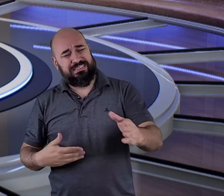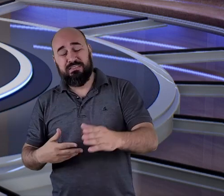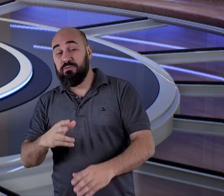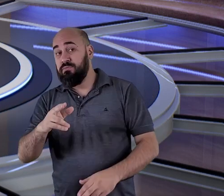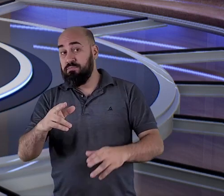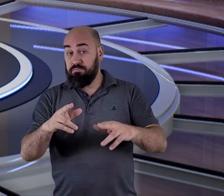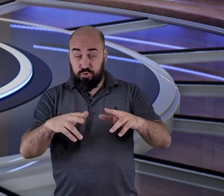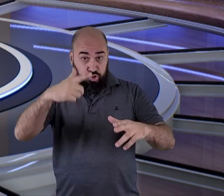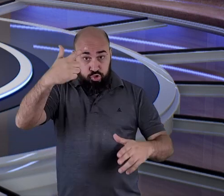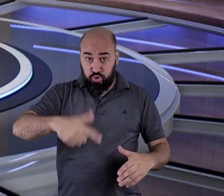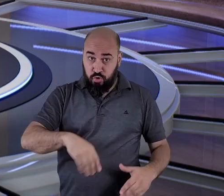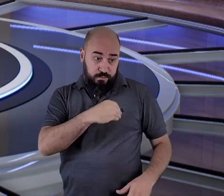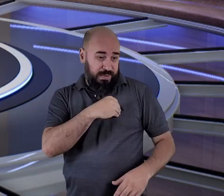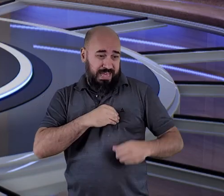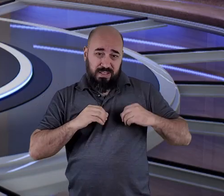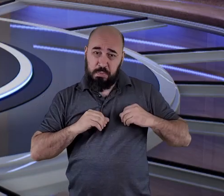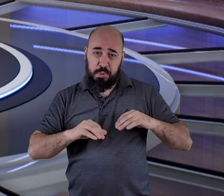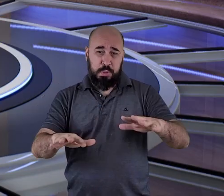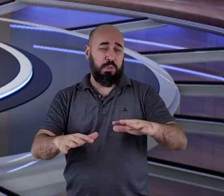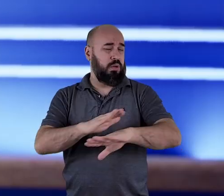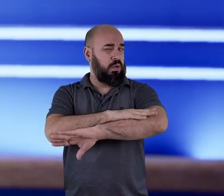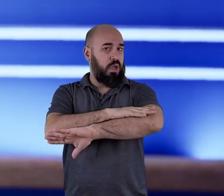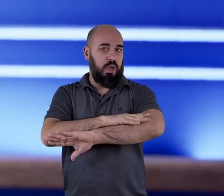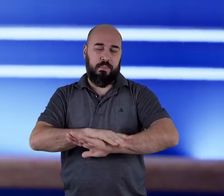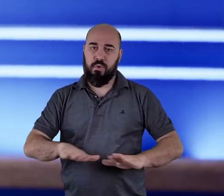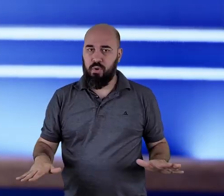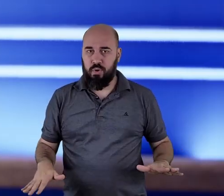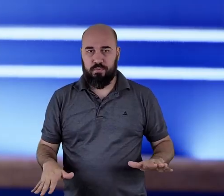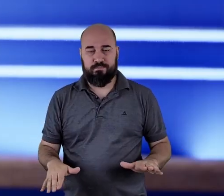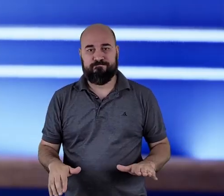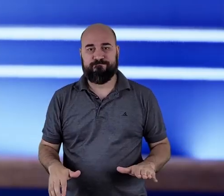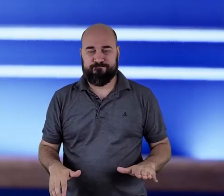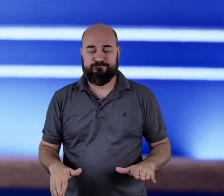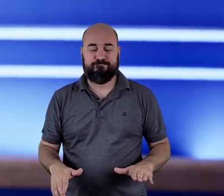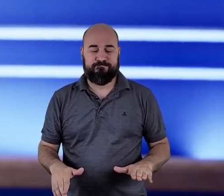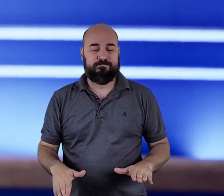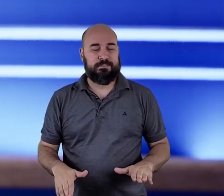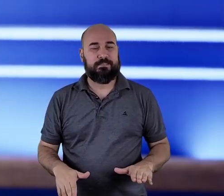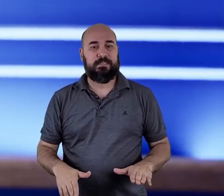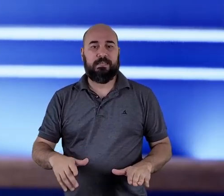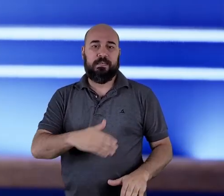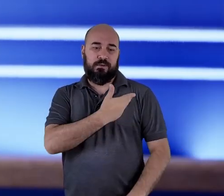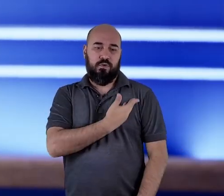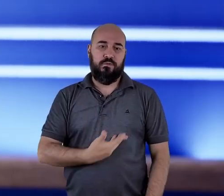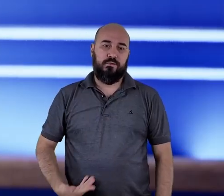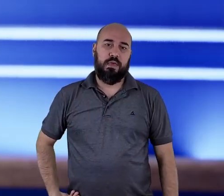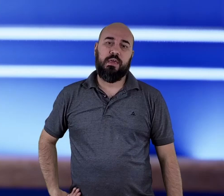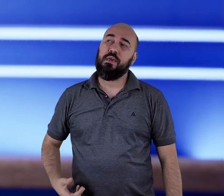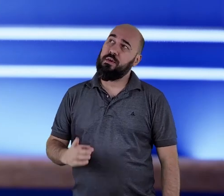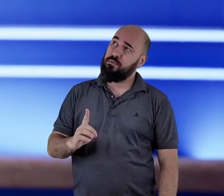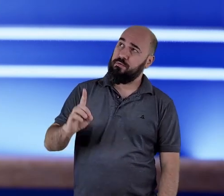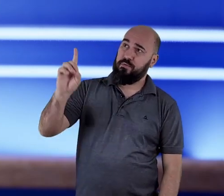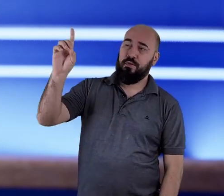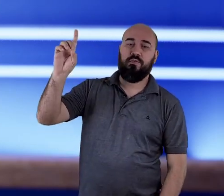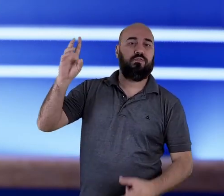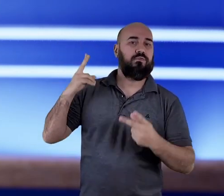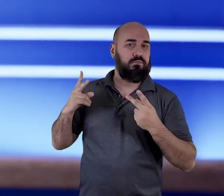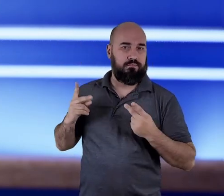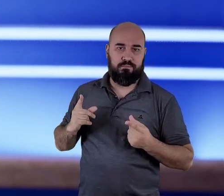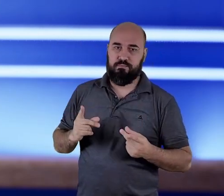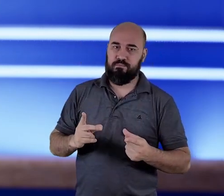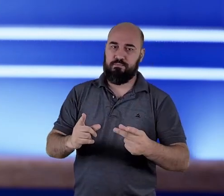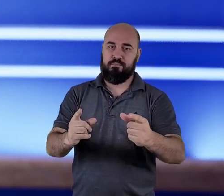levantará no universo. Não há mais dúvida, o império final durará por toda a